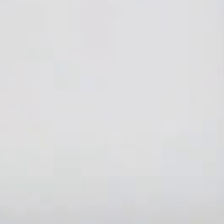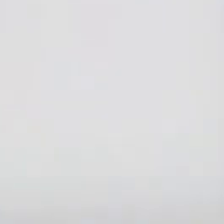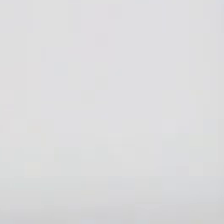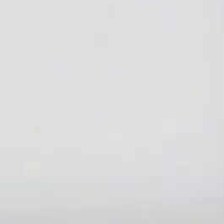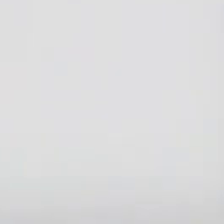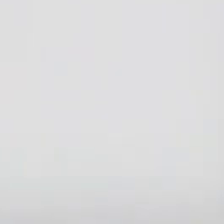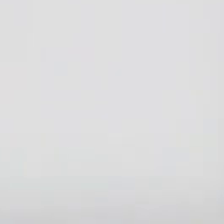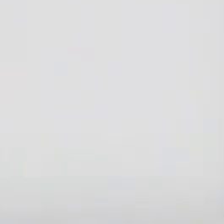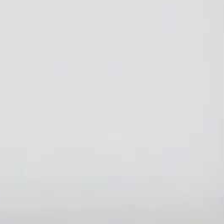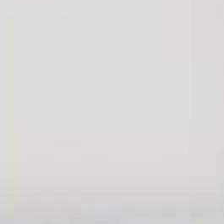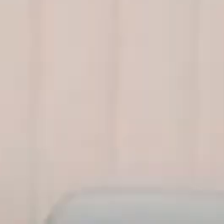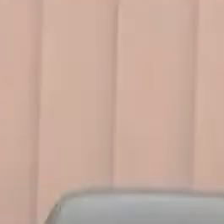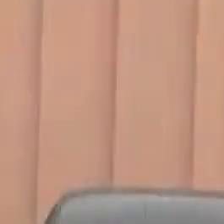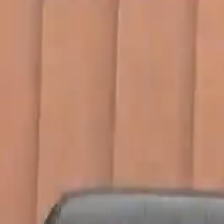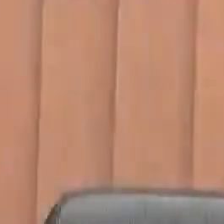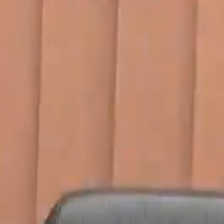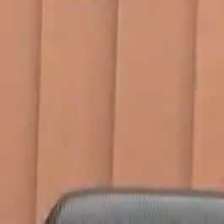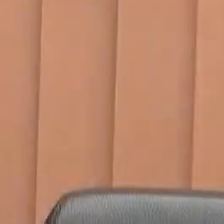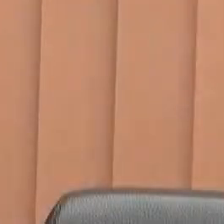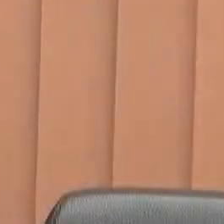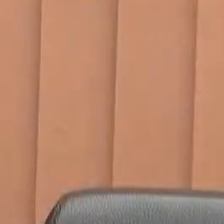TV Câmara, Campinas.